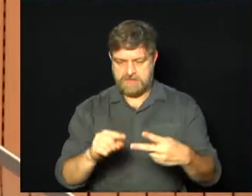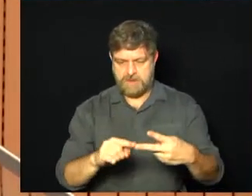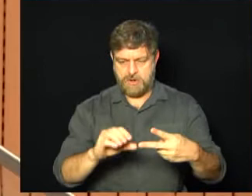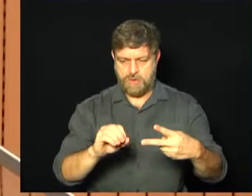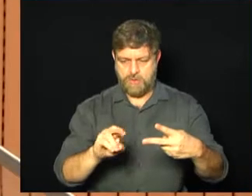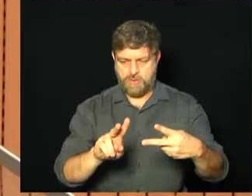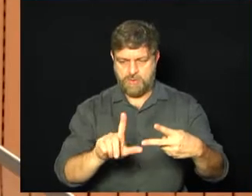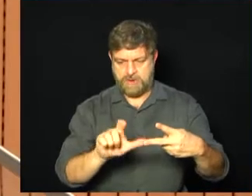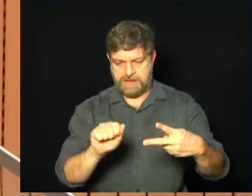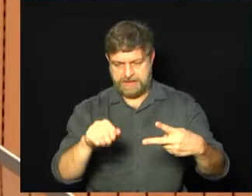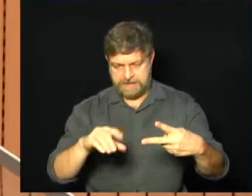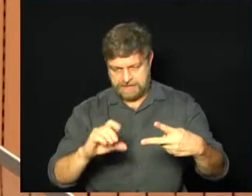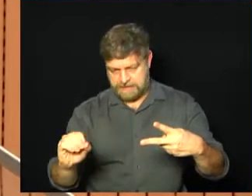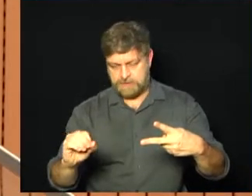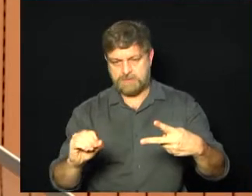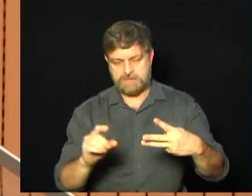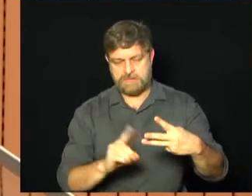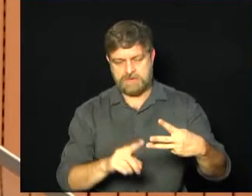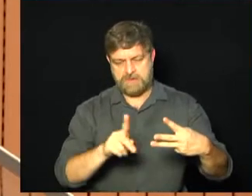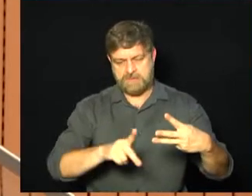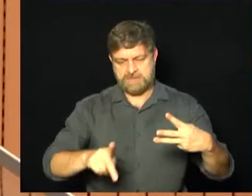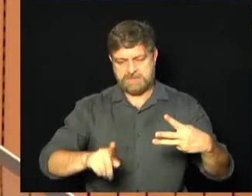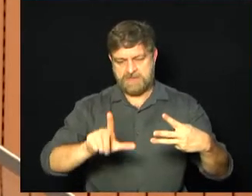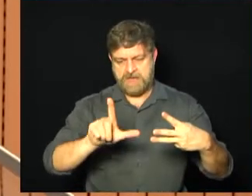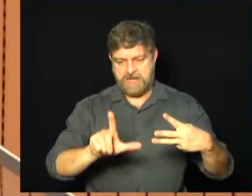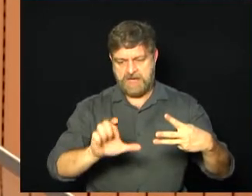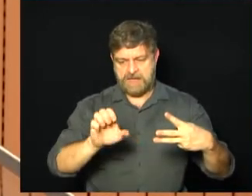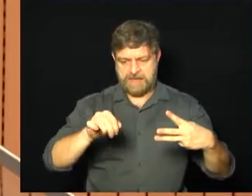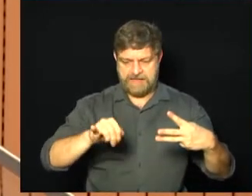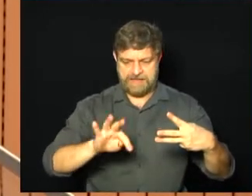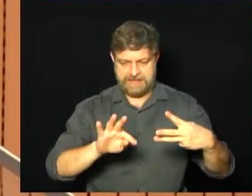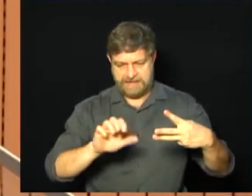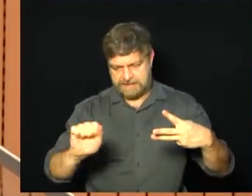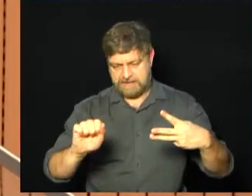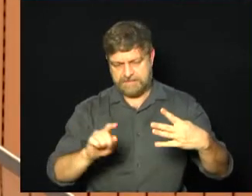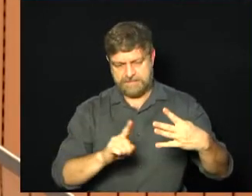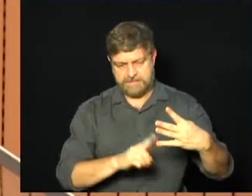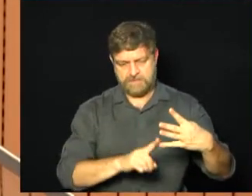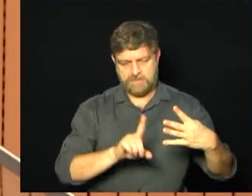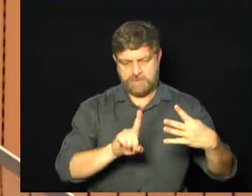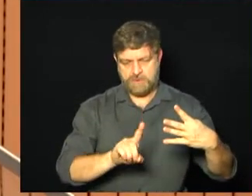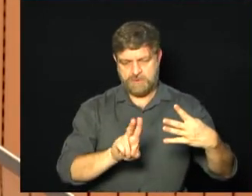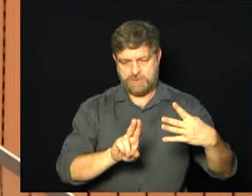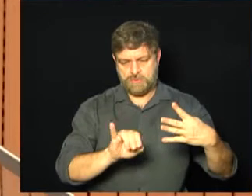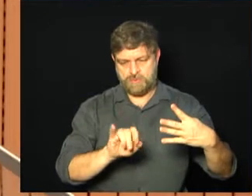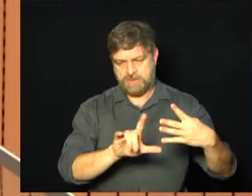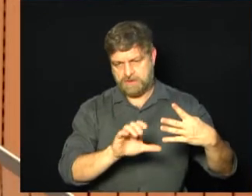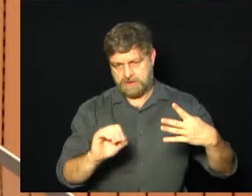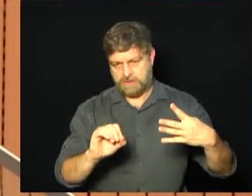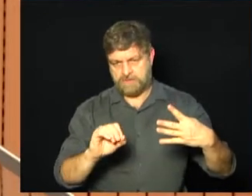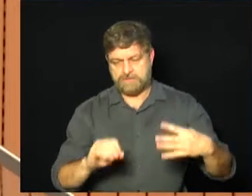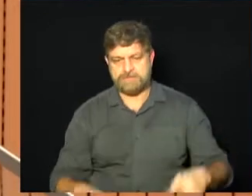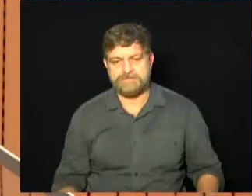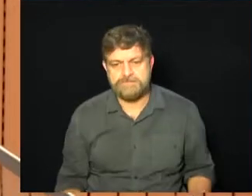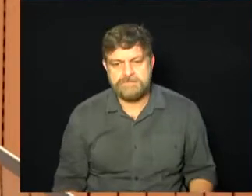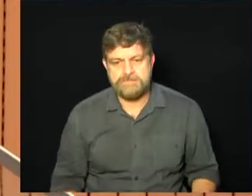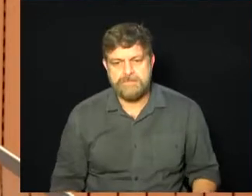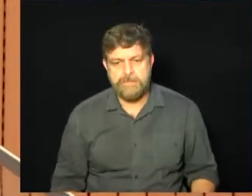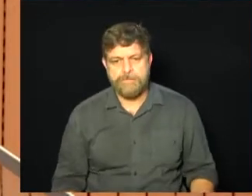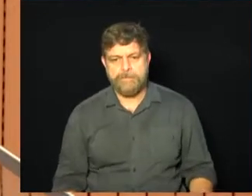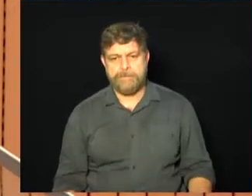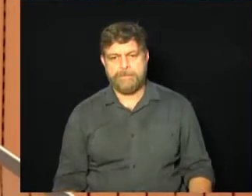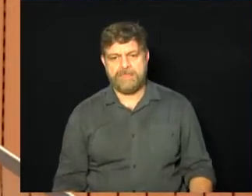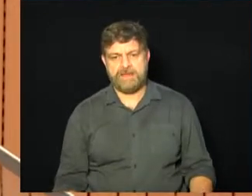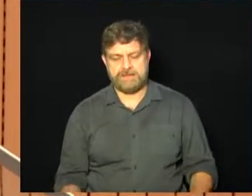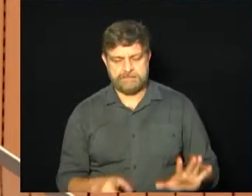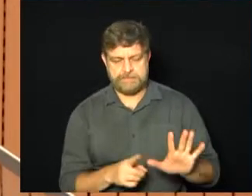Rodrigues Ferreira, a professora Lenita, o professor Duílio Batistoni Filho,